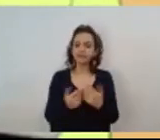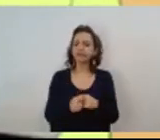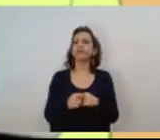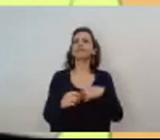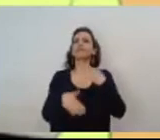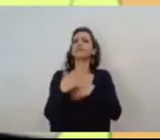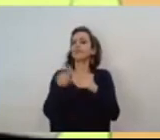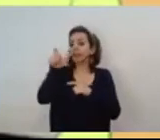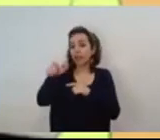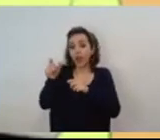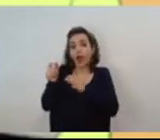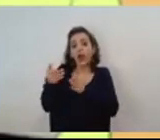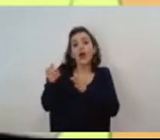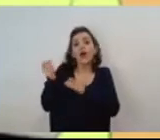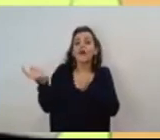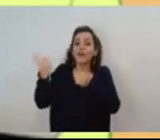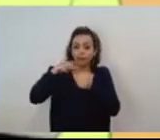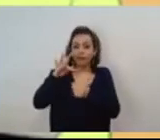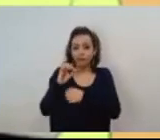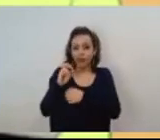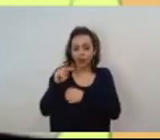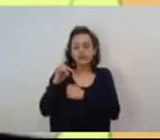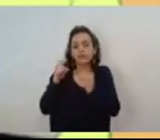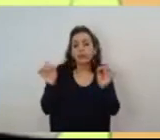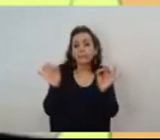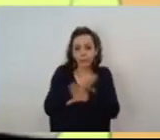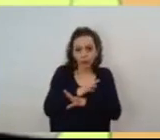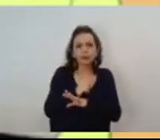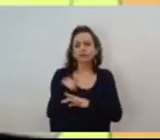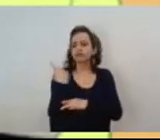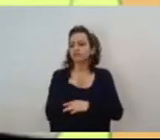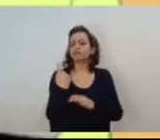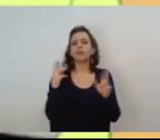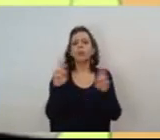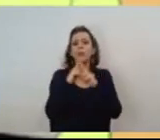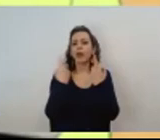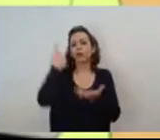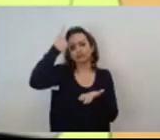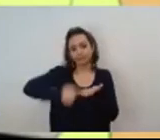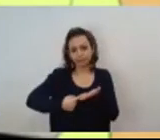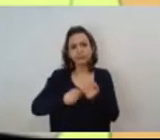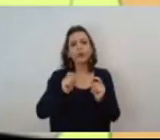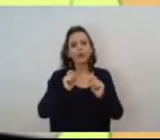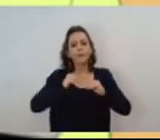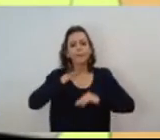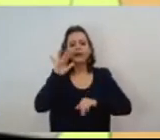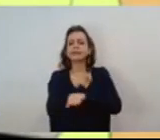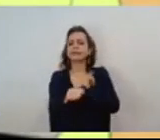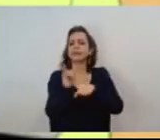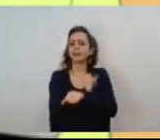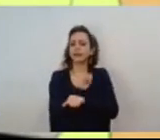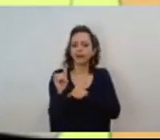comercial especialista e essa reunião lá já é mais estratégica então é uma reunião que a gente fala mais de é de sortimento